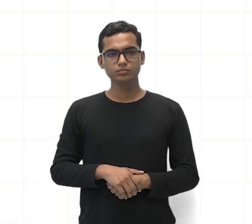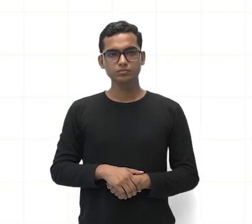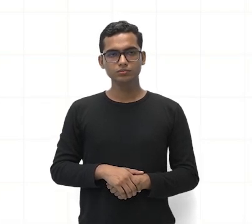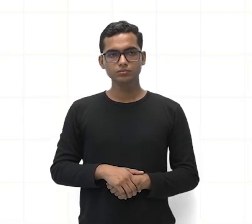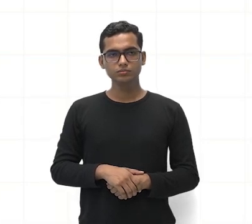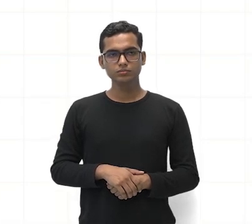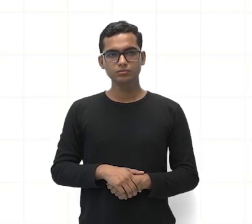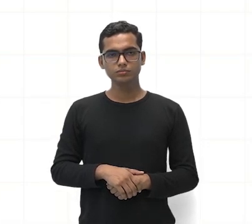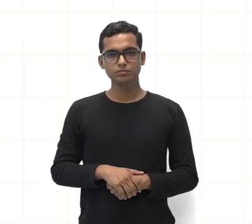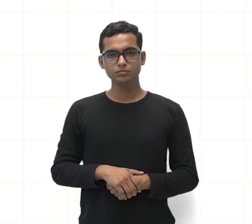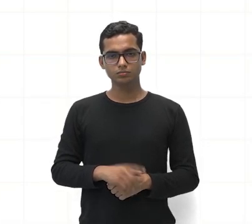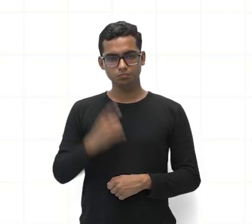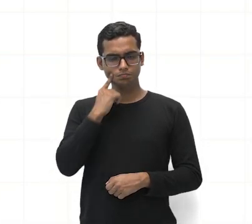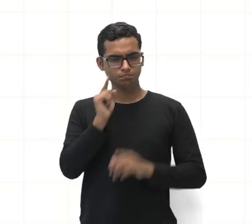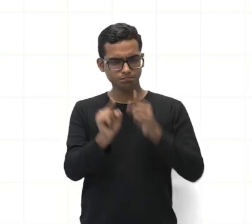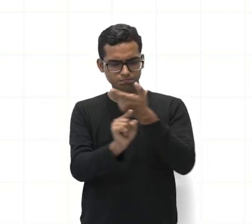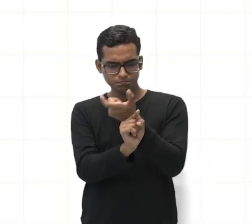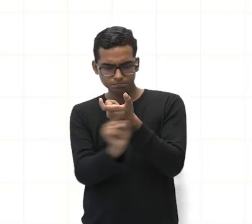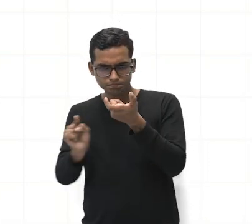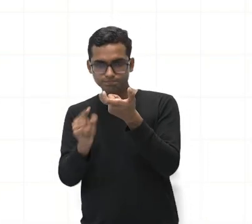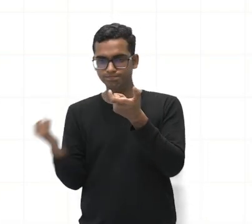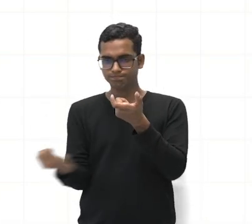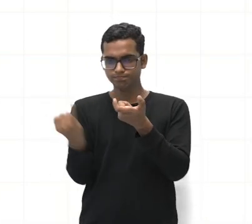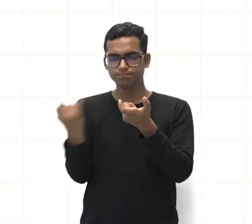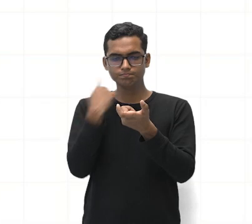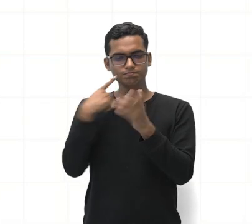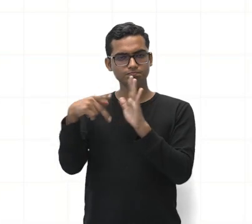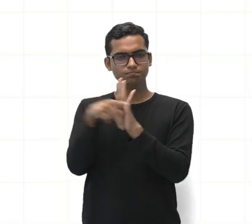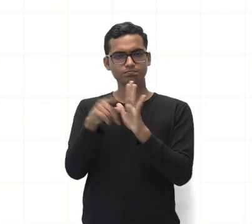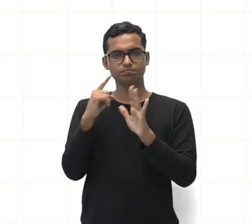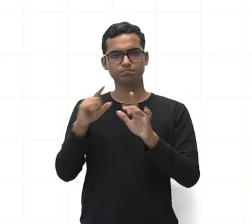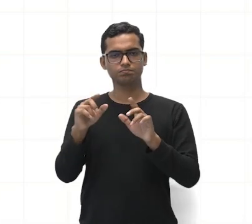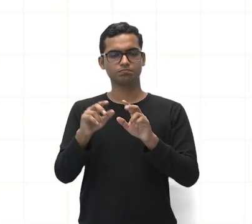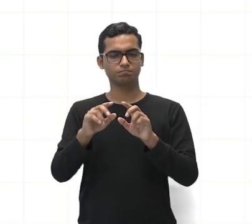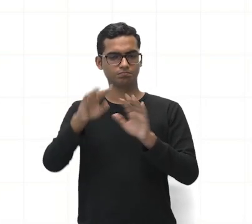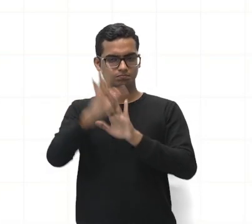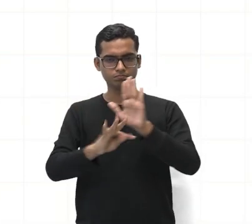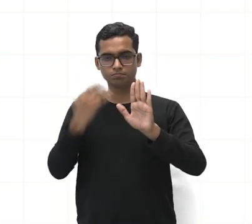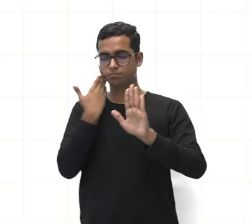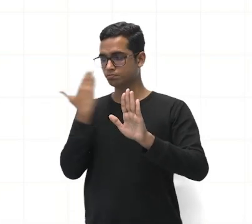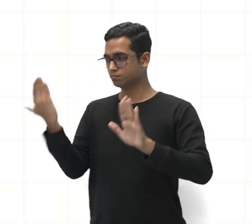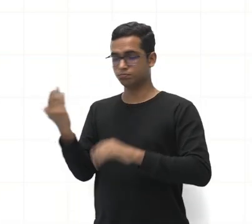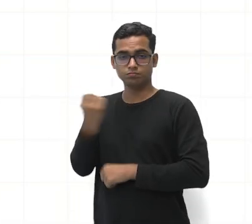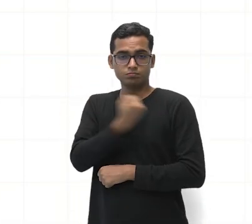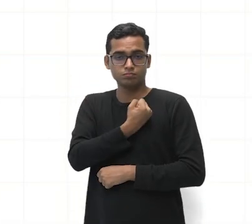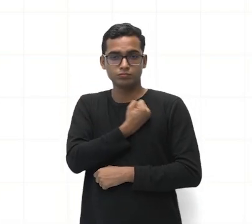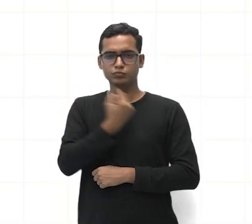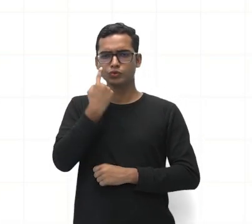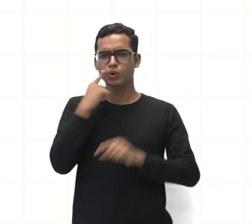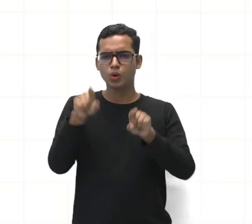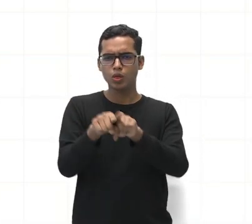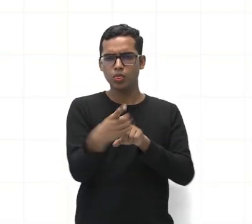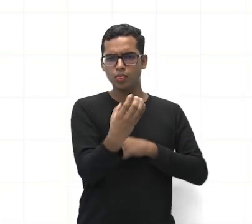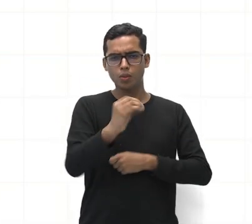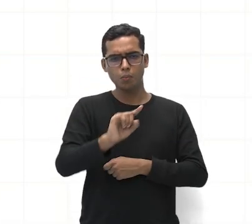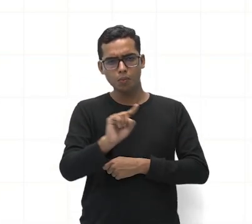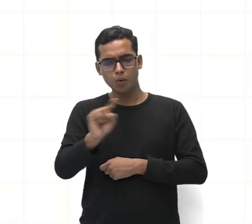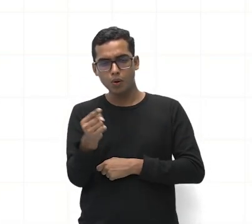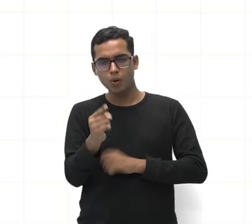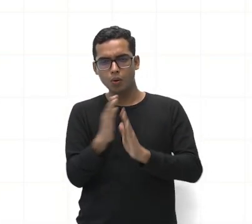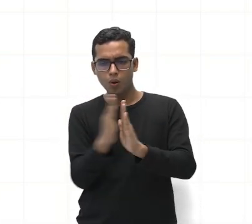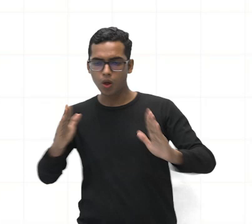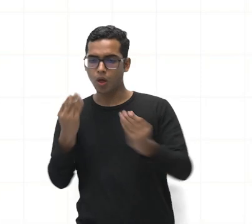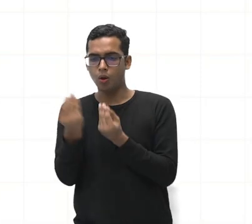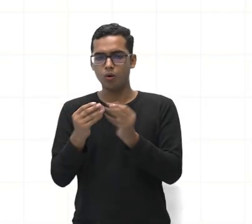Marcar o que é importante na hora de fazer a operação, tá bom? O professor vai repetir aqui, tá? A adição de números decimais é como somar as distâncias em